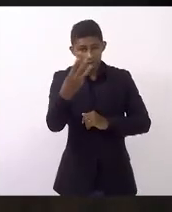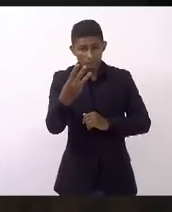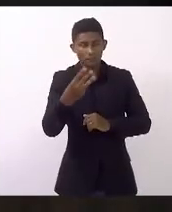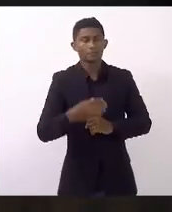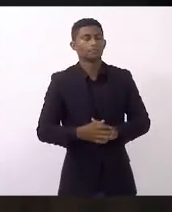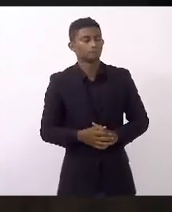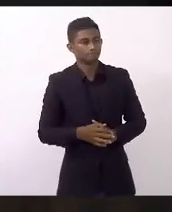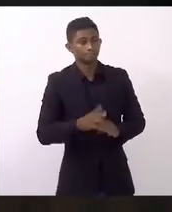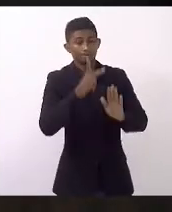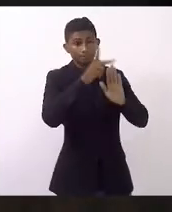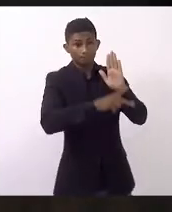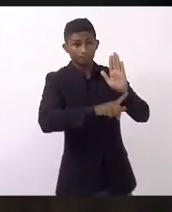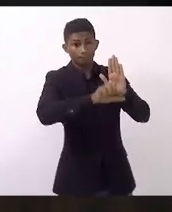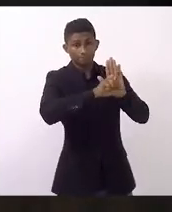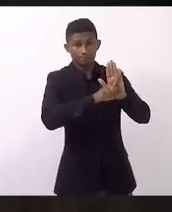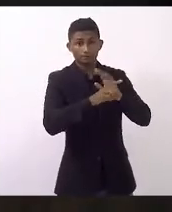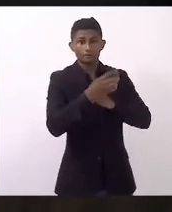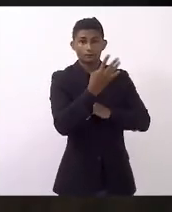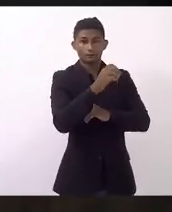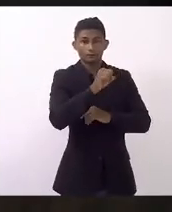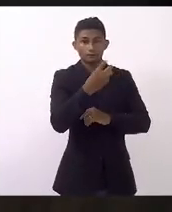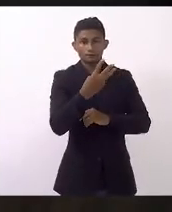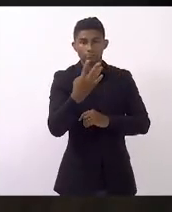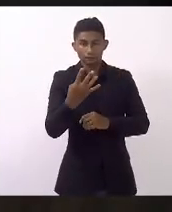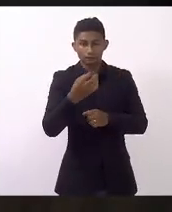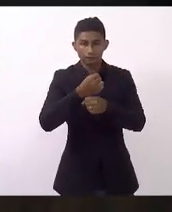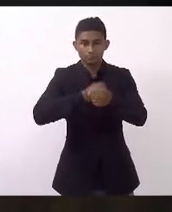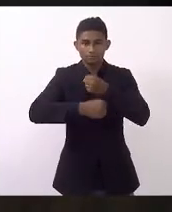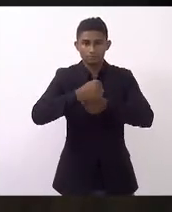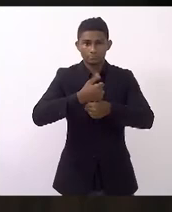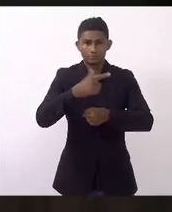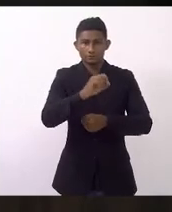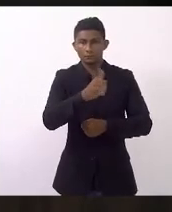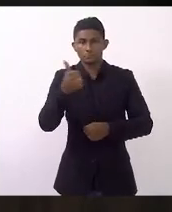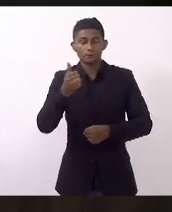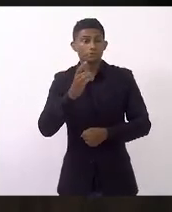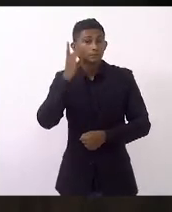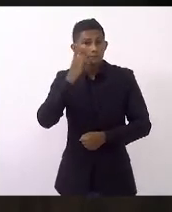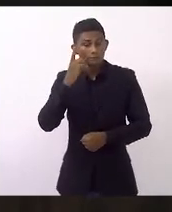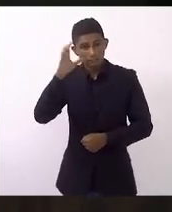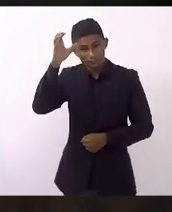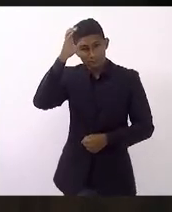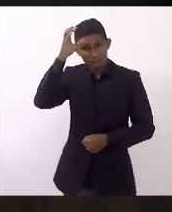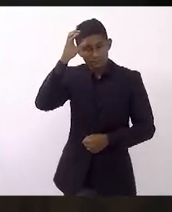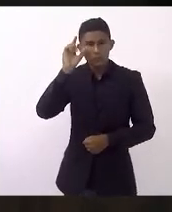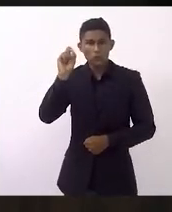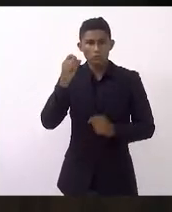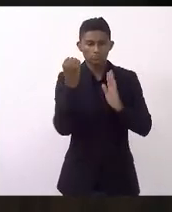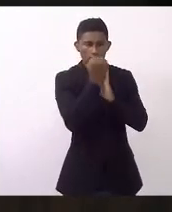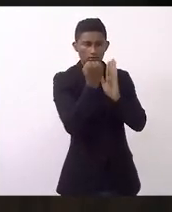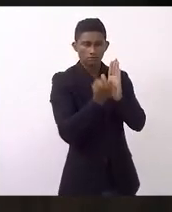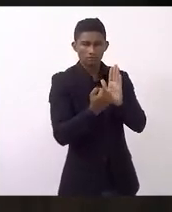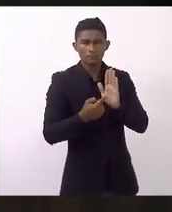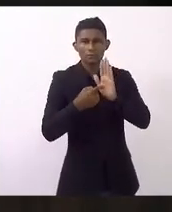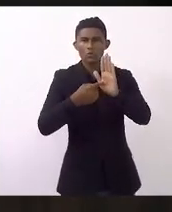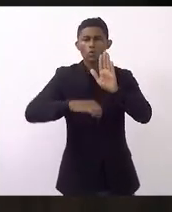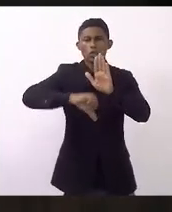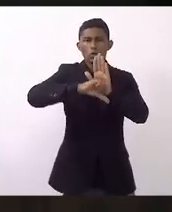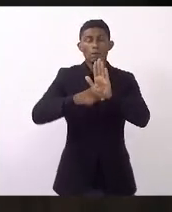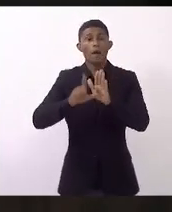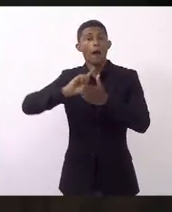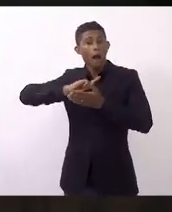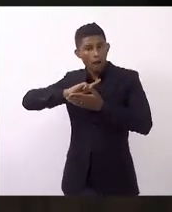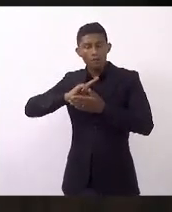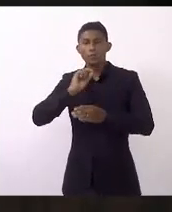lei 4834 de 21, de autoria da deputada Tia Ju, que dispõe sobre a apresentação de certidão de antecedentes criminais pelos profissionais